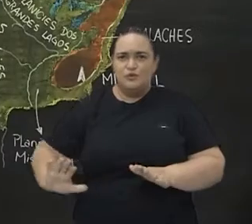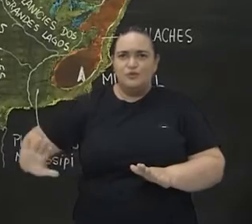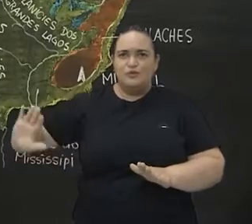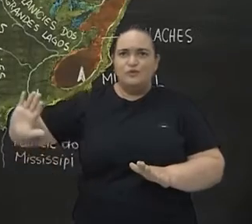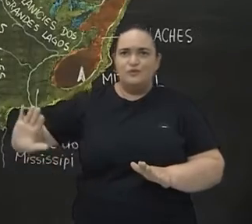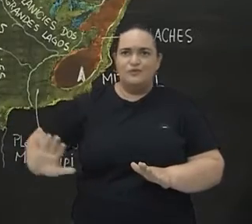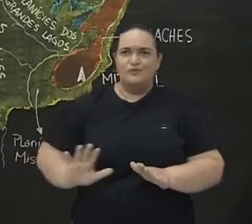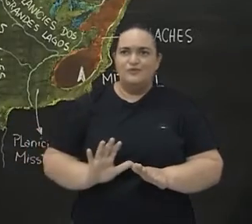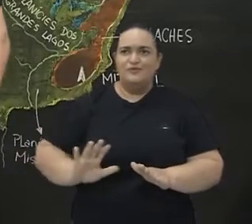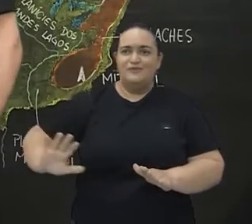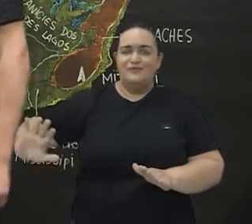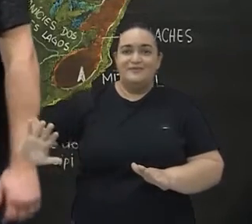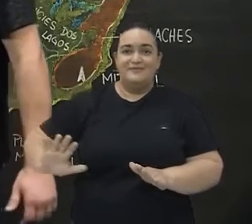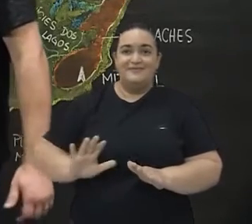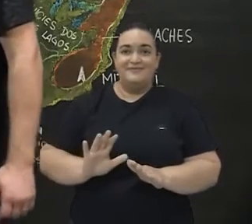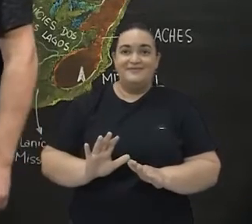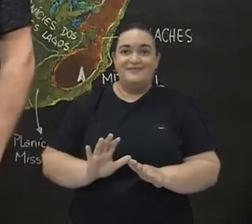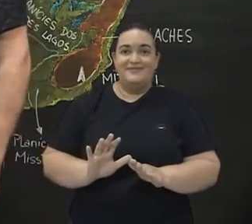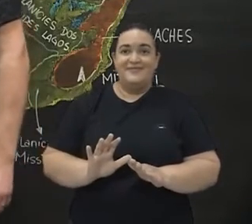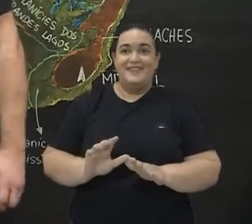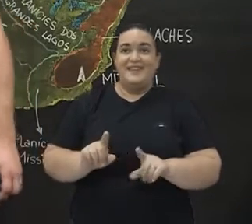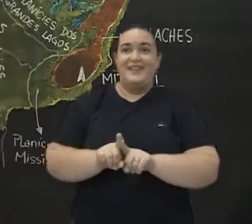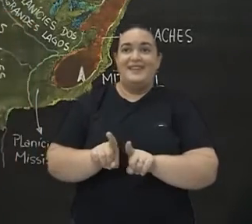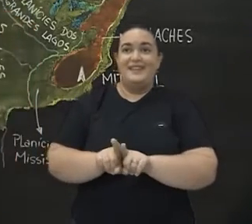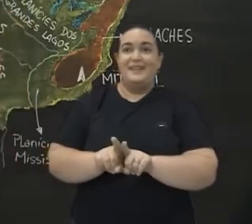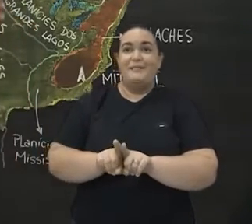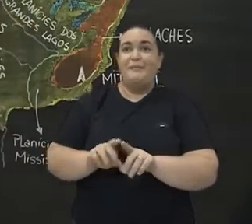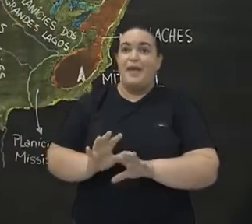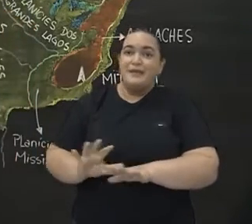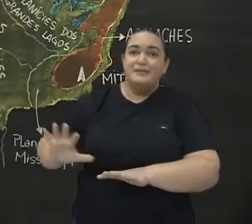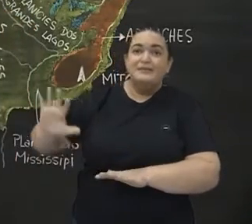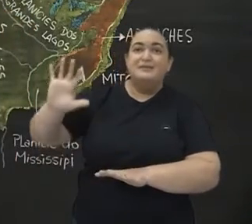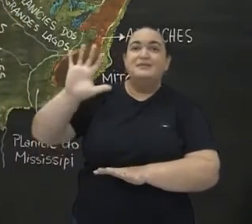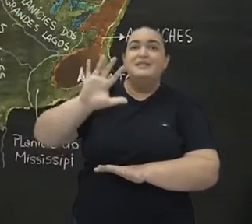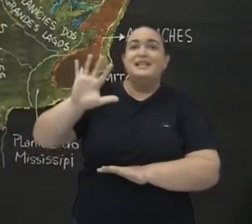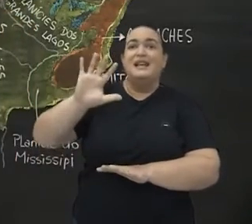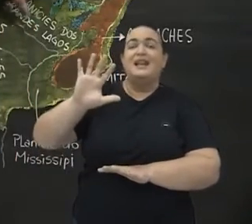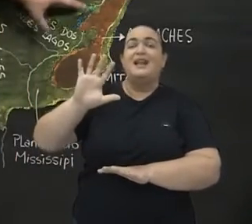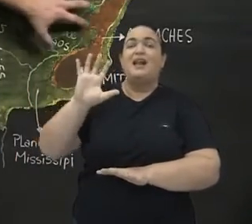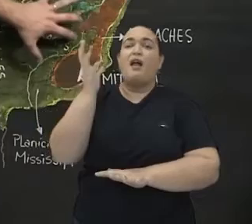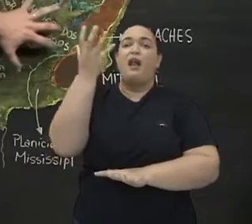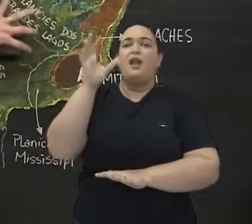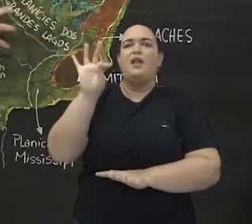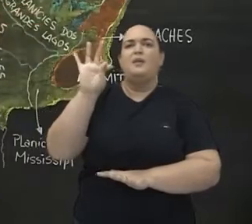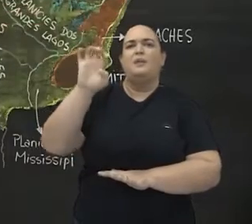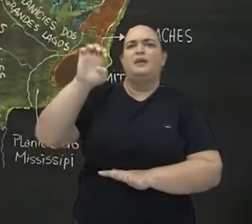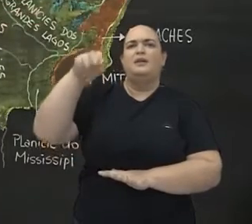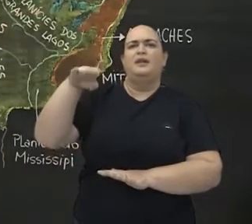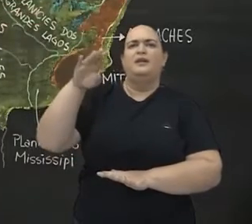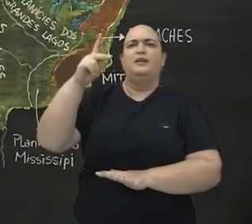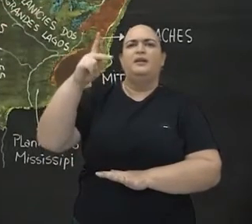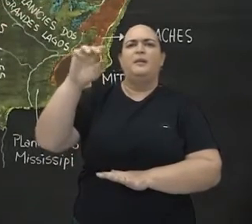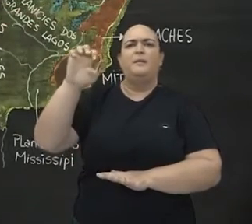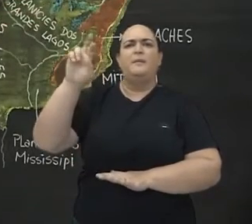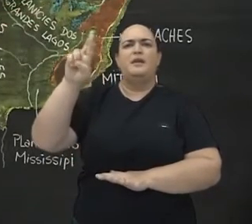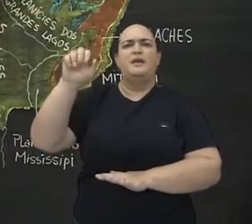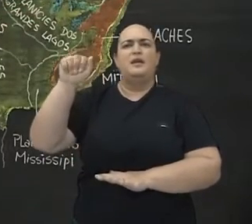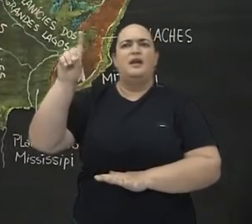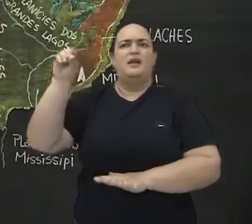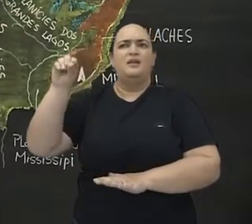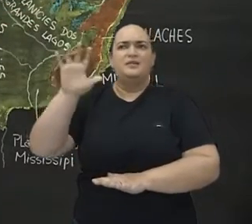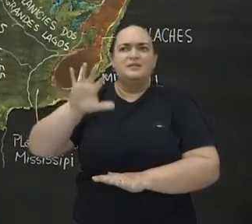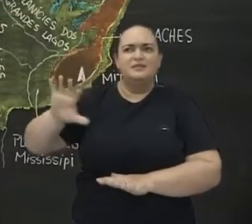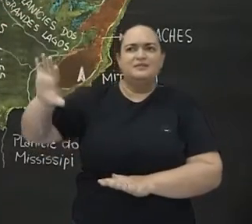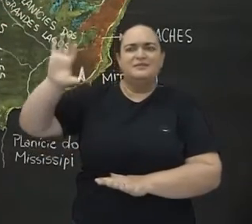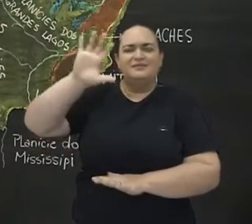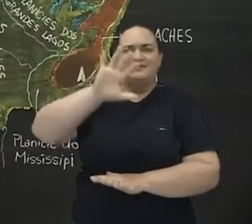Unidos, passando por climas temperados na porção central, aqui na planície dos Grandes Lagos, e